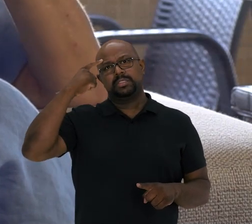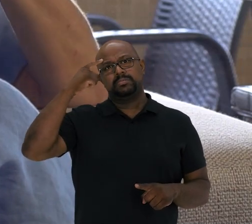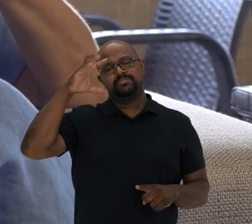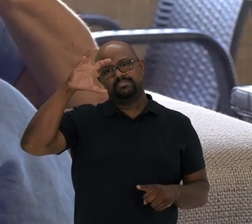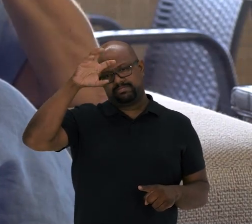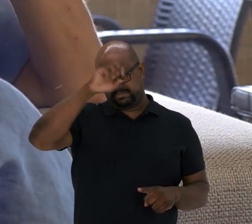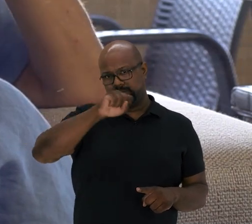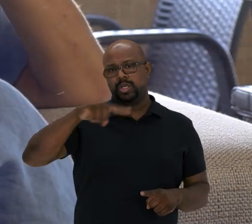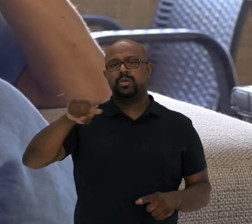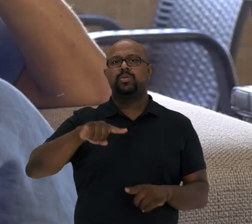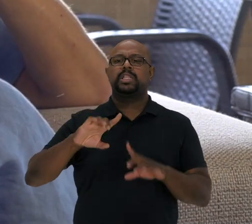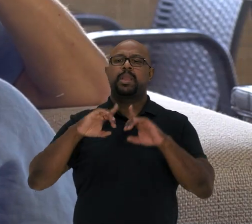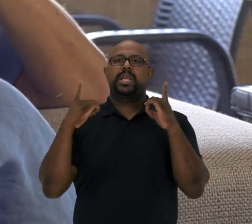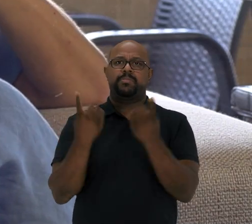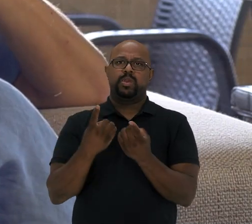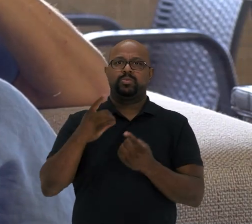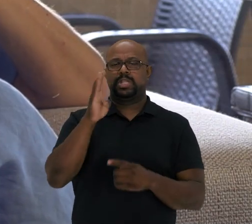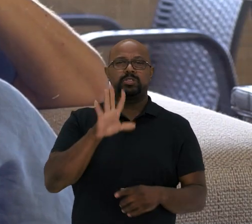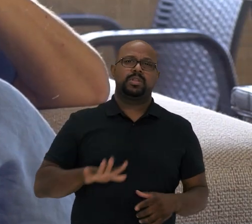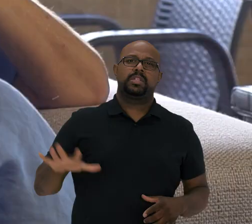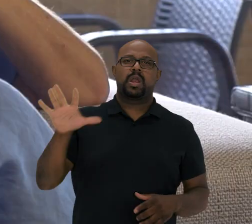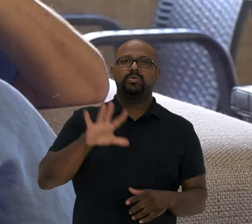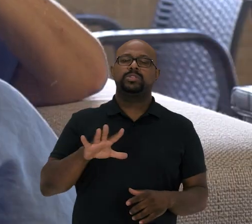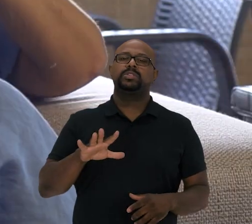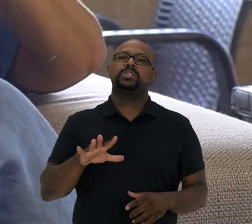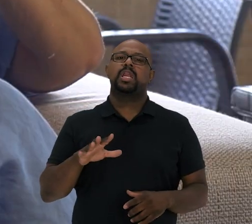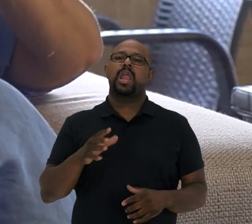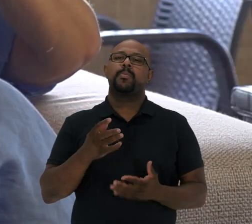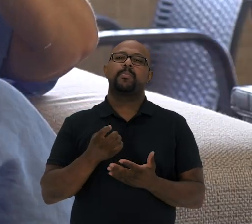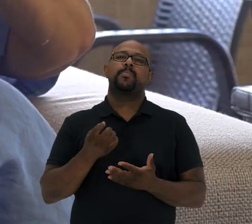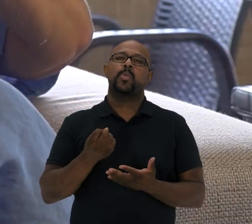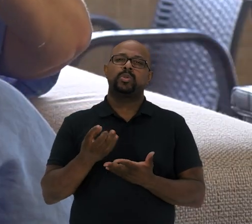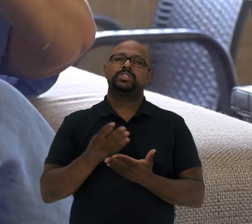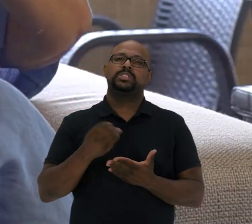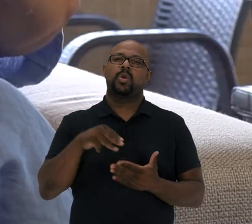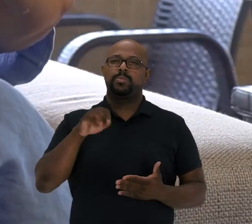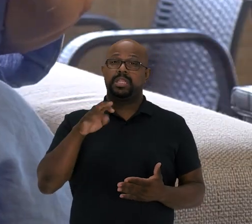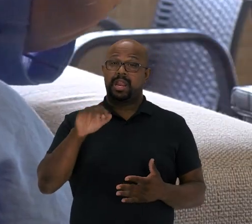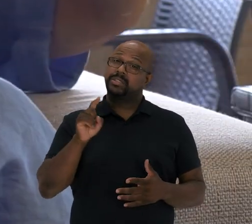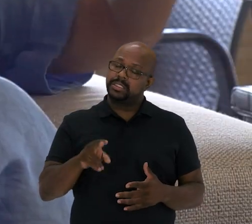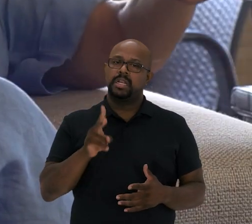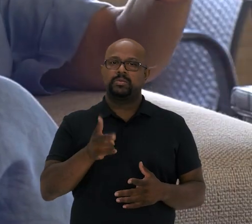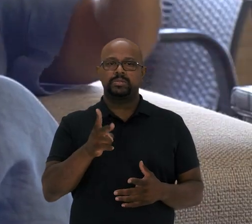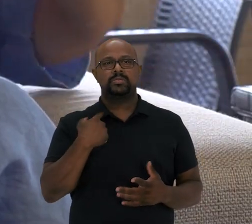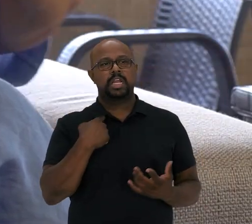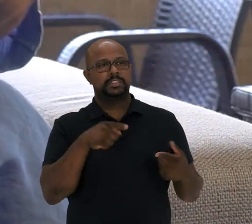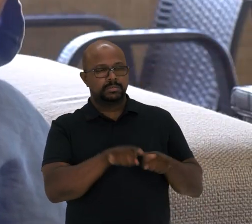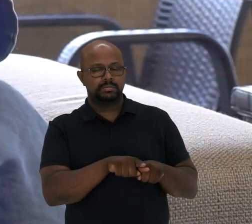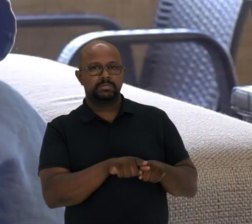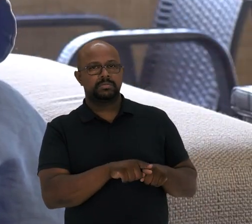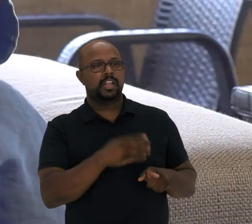foi conscientizado pelo Departamento Nacional da Produção Mineral que se ele continuasse conivente